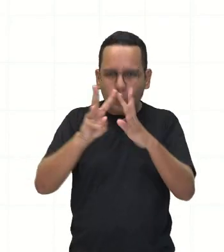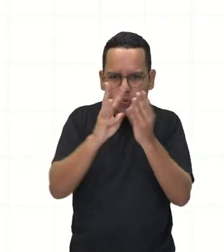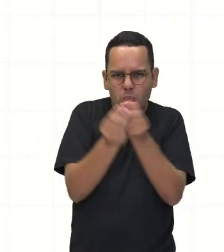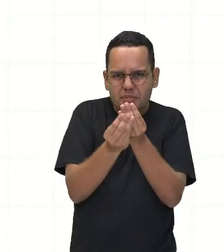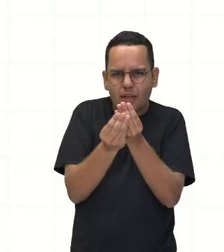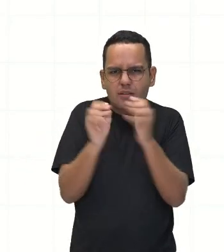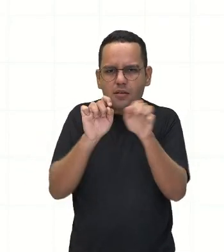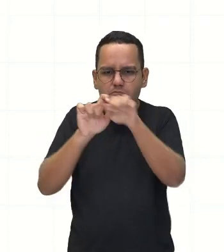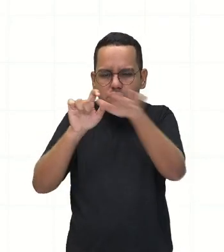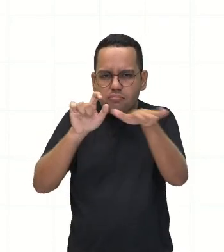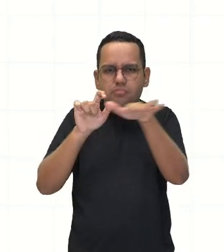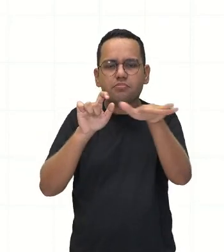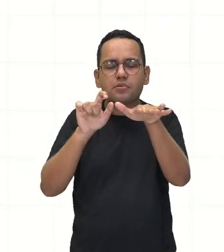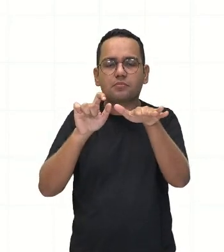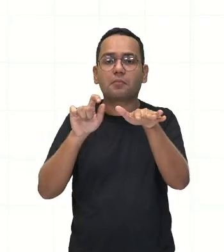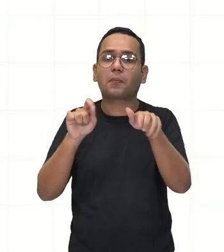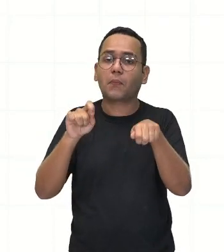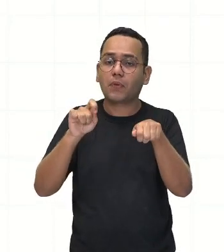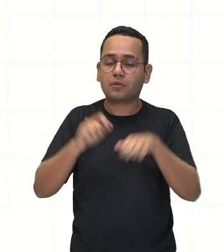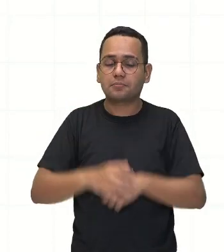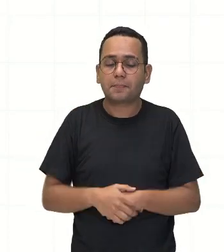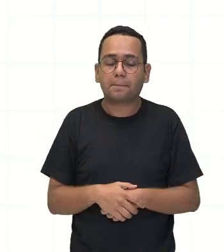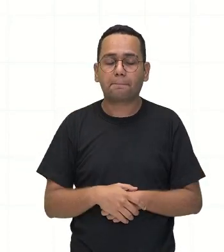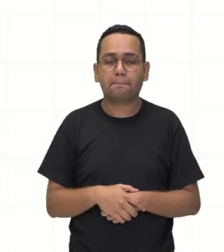para a atmosfera, né?